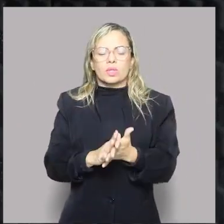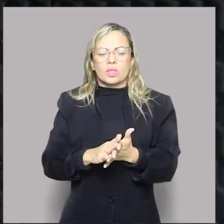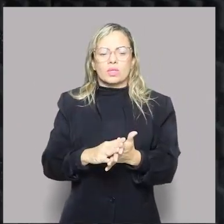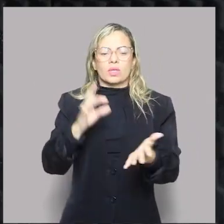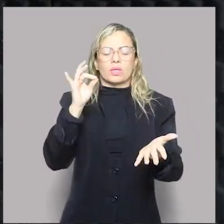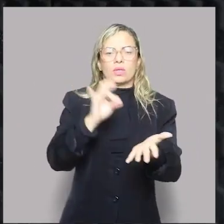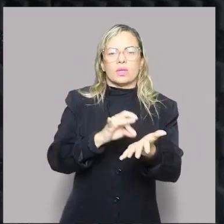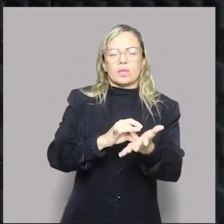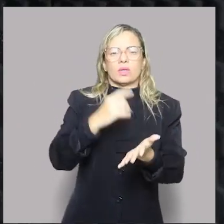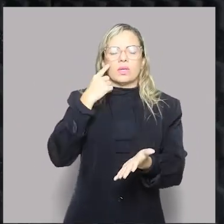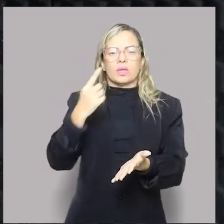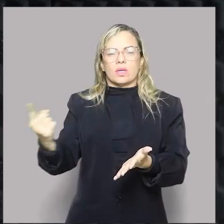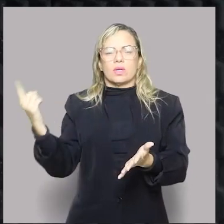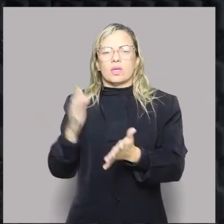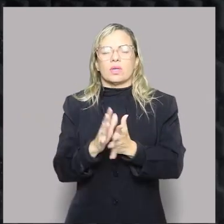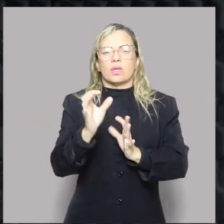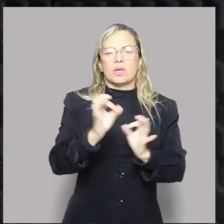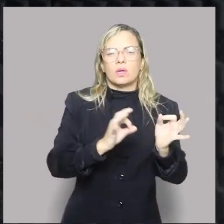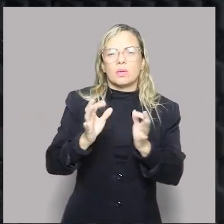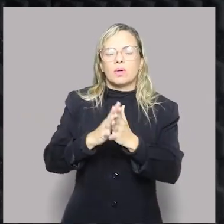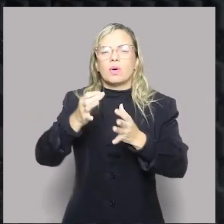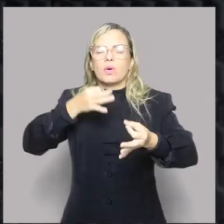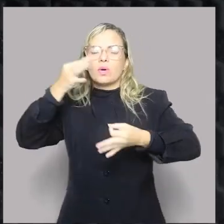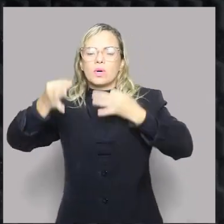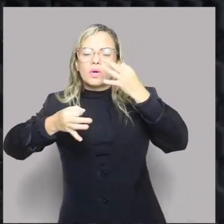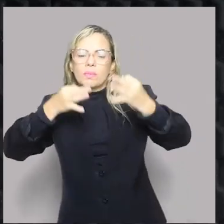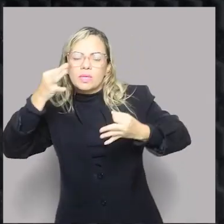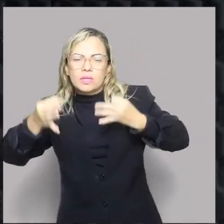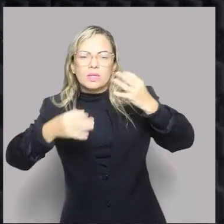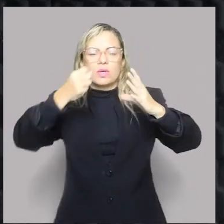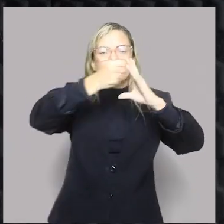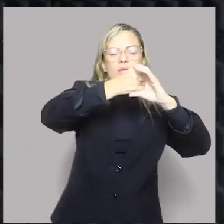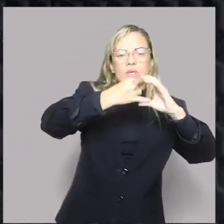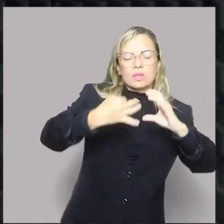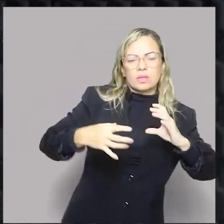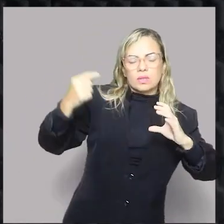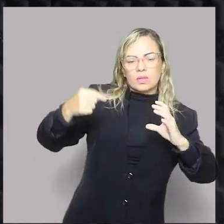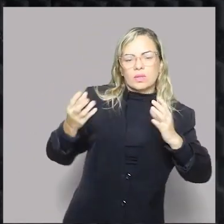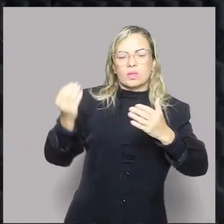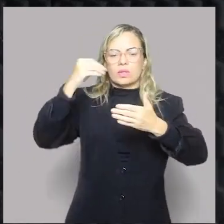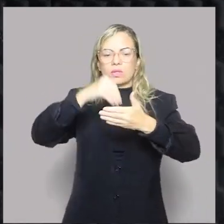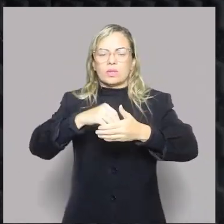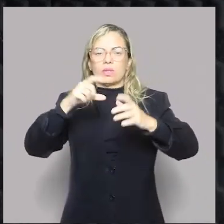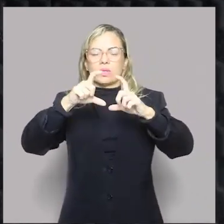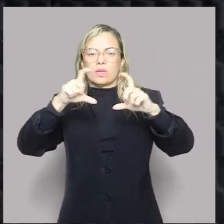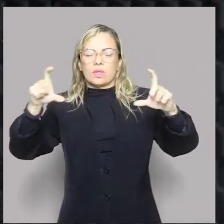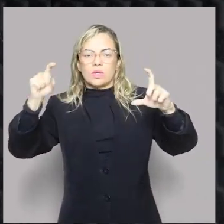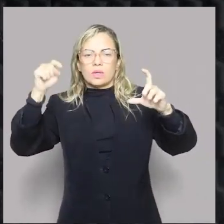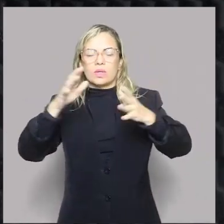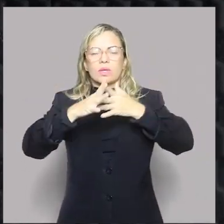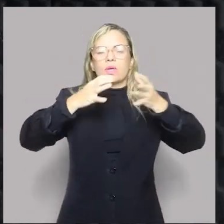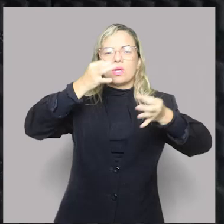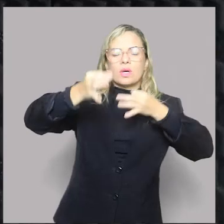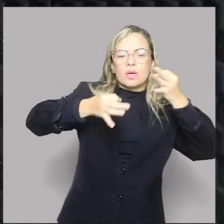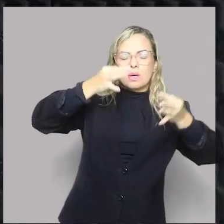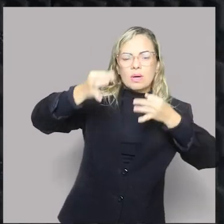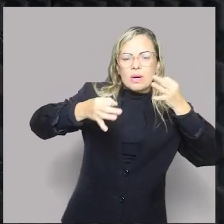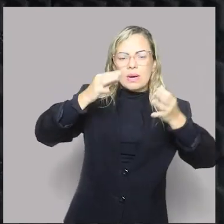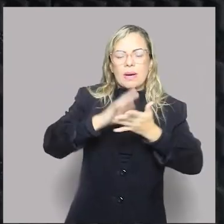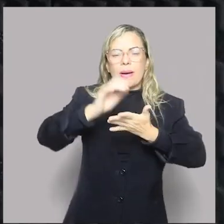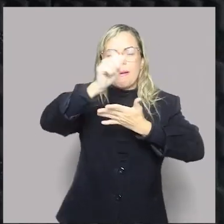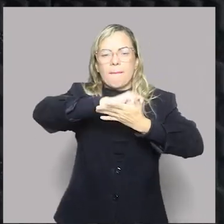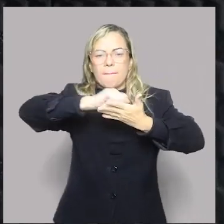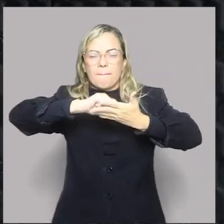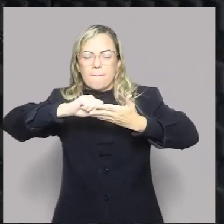desenvolvimento, você faz o processo de justificação dessa ideia. Essa justificação ou justificativa da ideia